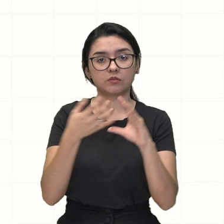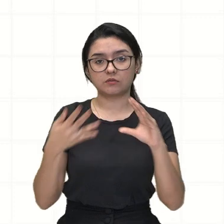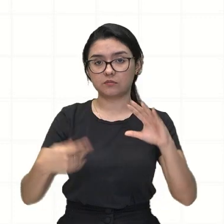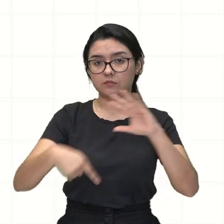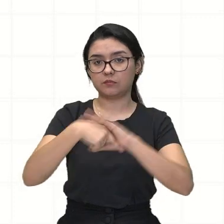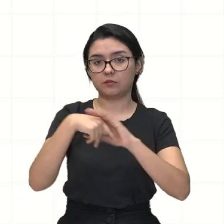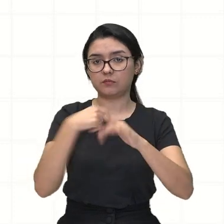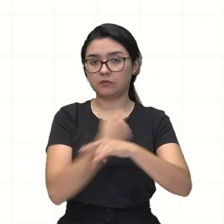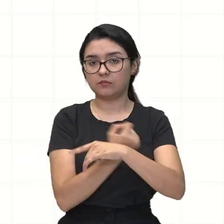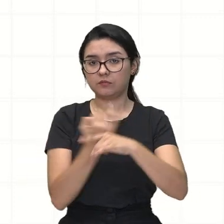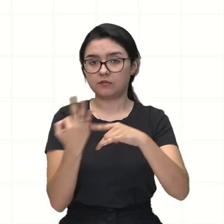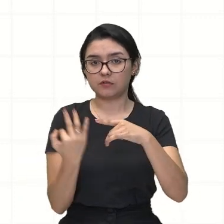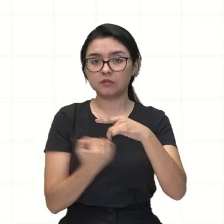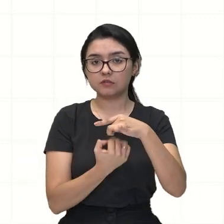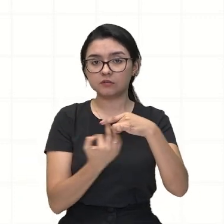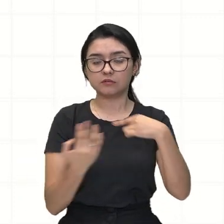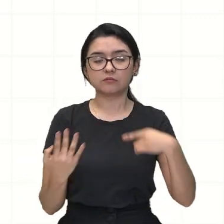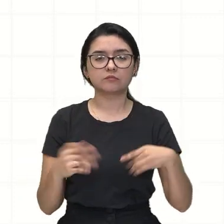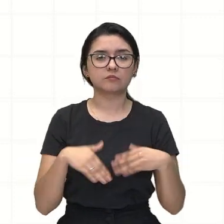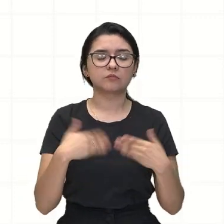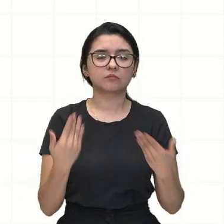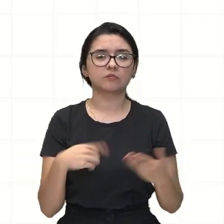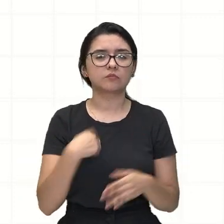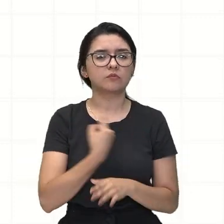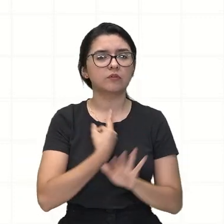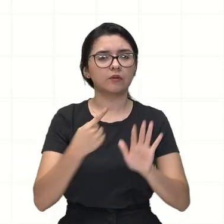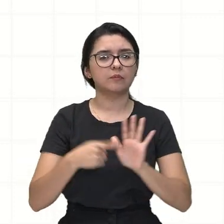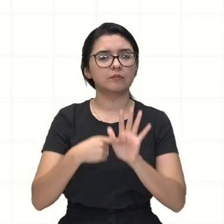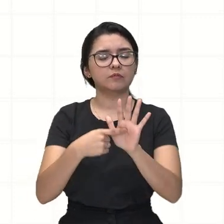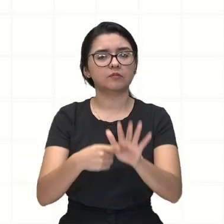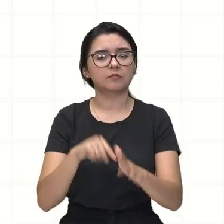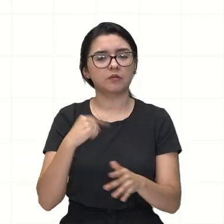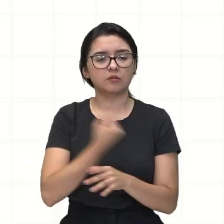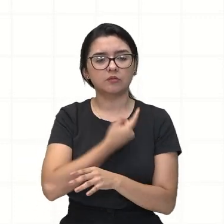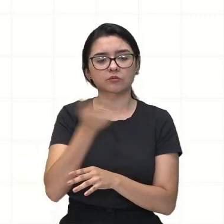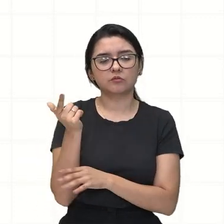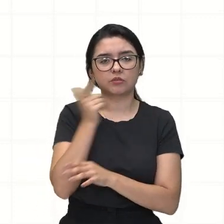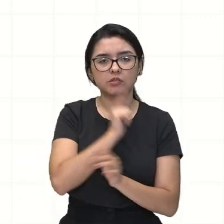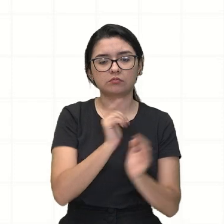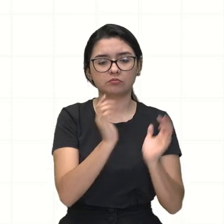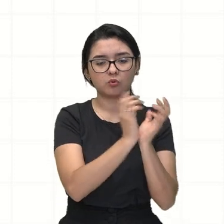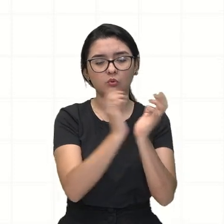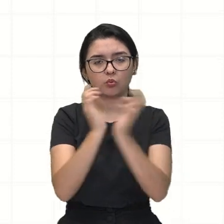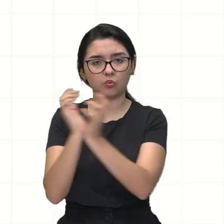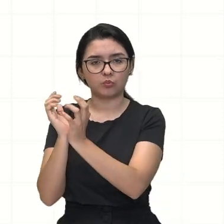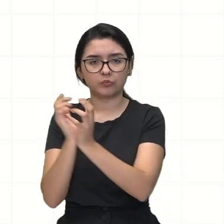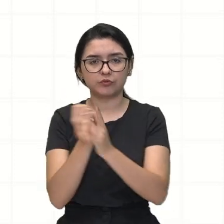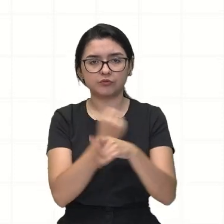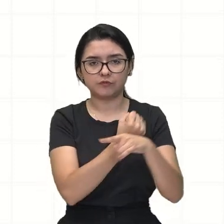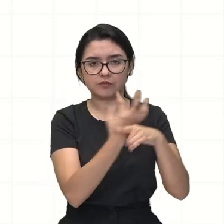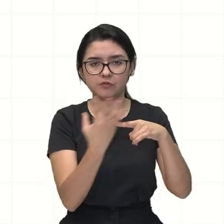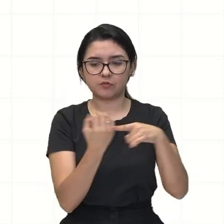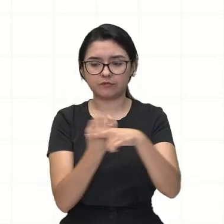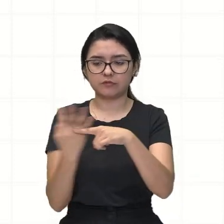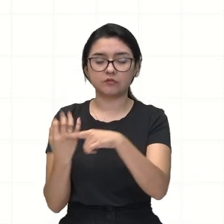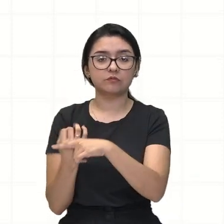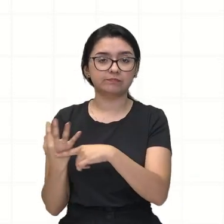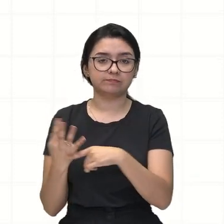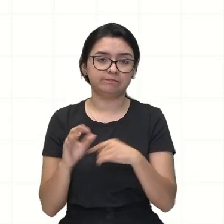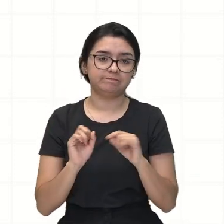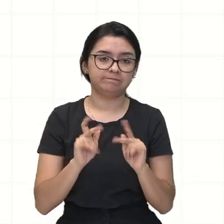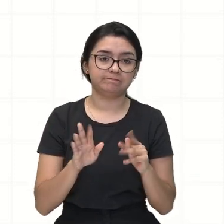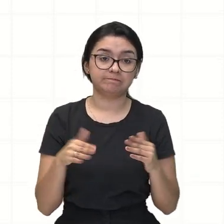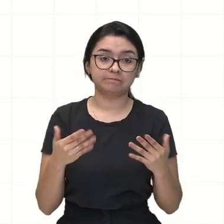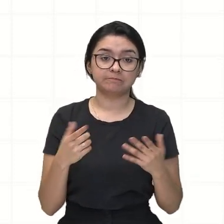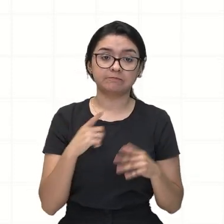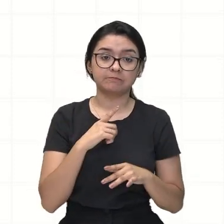características que vamos abordar para que possamos, então, classificarmos as frações? Bom, pessoal,